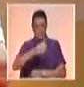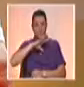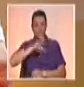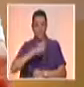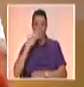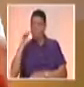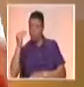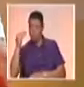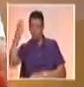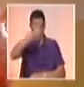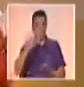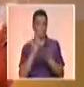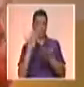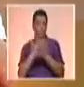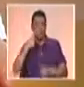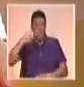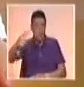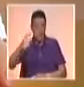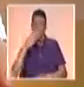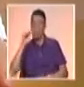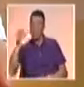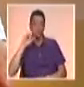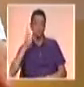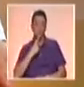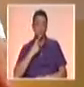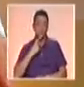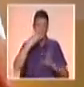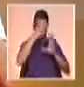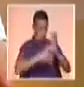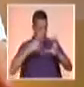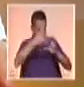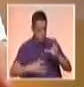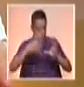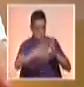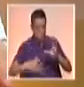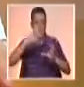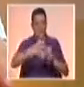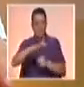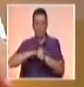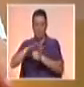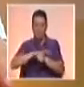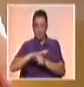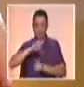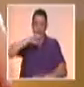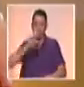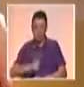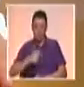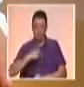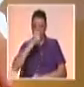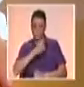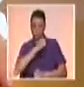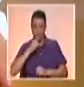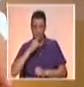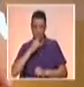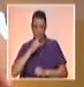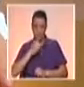aluno interno numa escola especial para alunos surdos. Portanto, foi complicado. Essa fase foi muito dura. Além do nosso choque, da